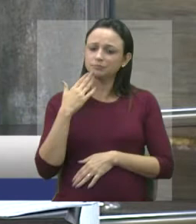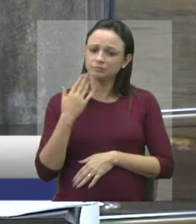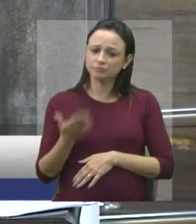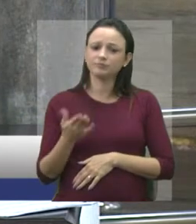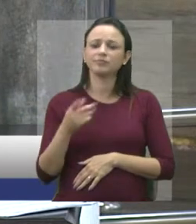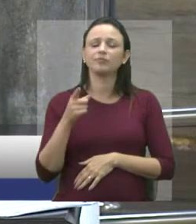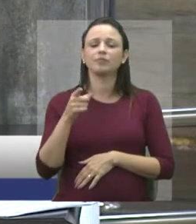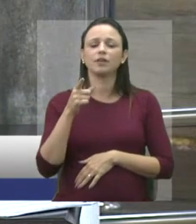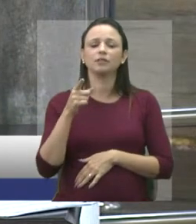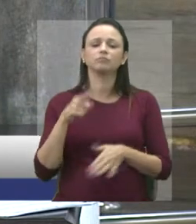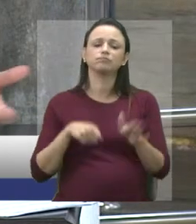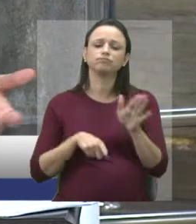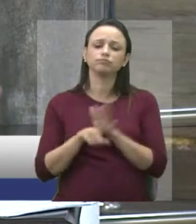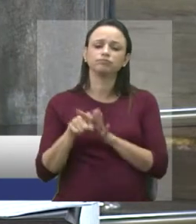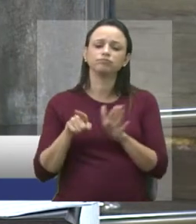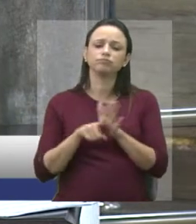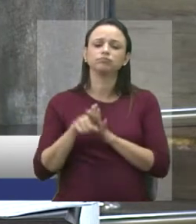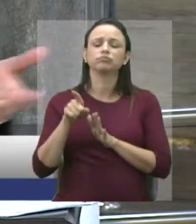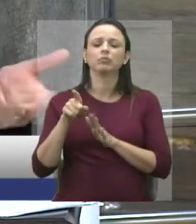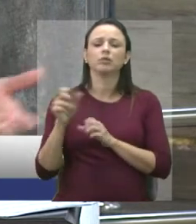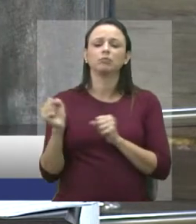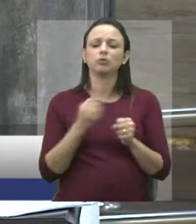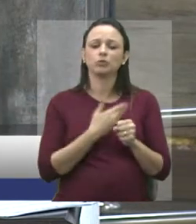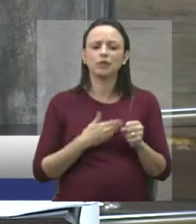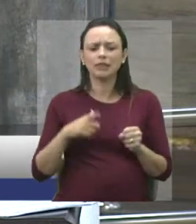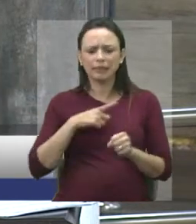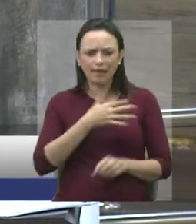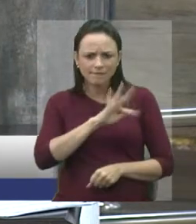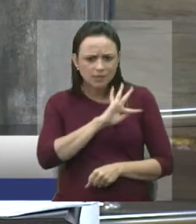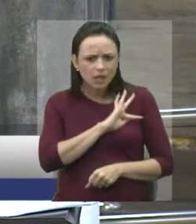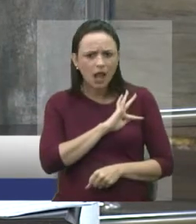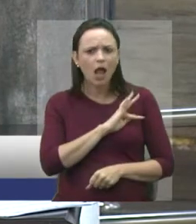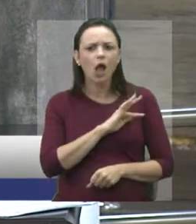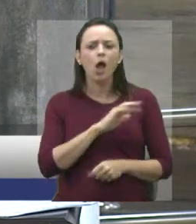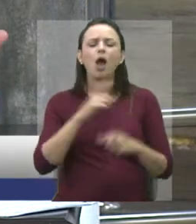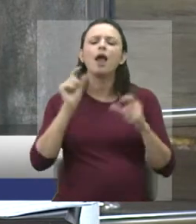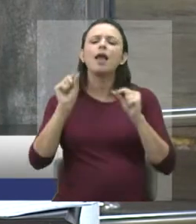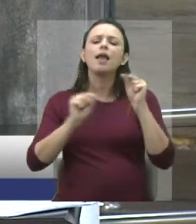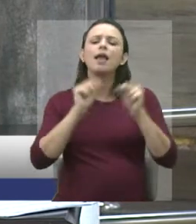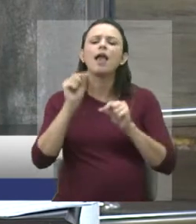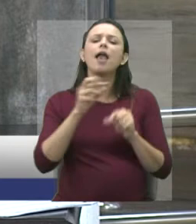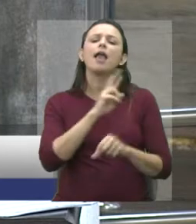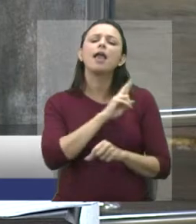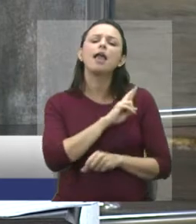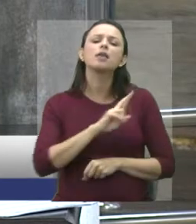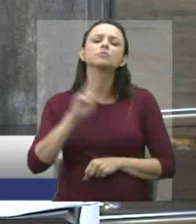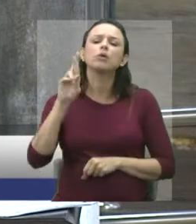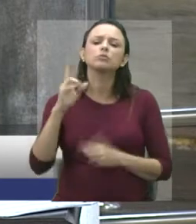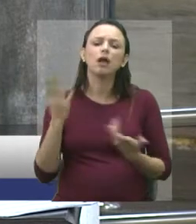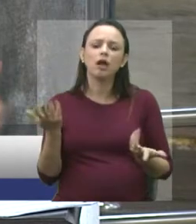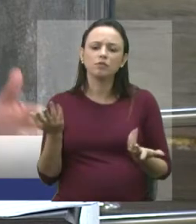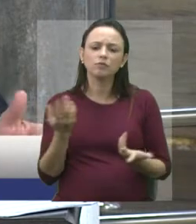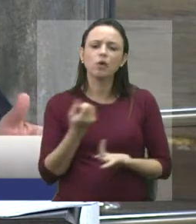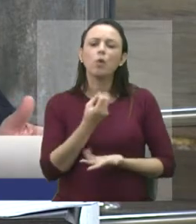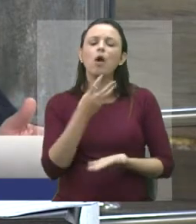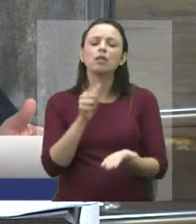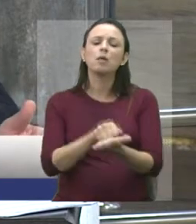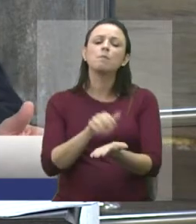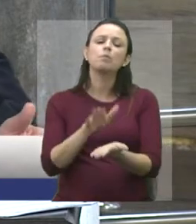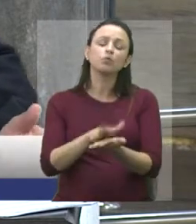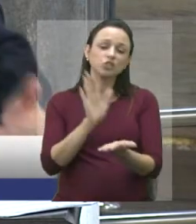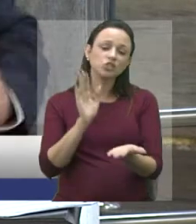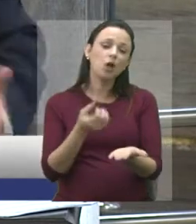poder público, se está fiscalizando, qual é o órgão poder responsável, em caso positivo, quantas multas foram